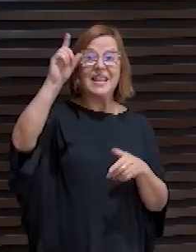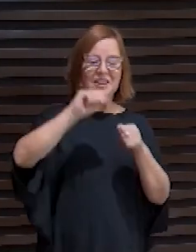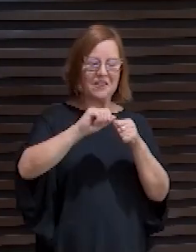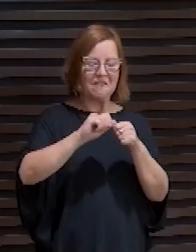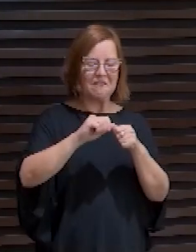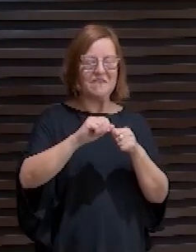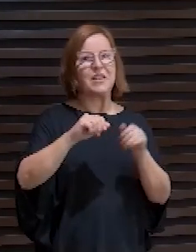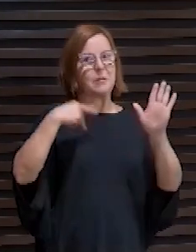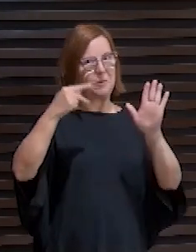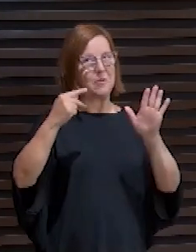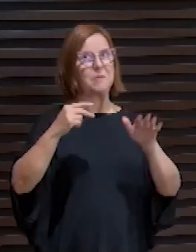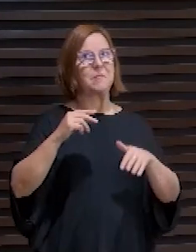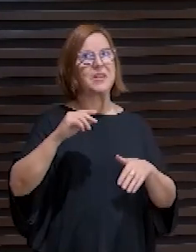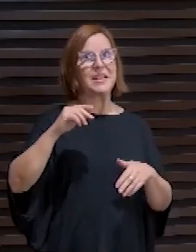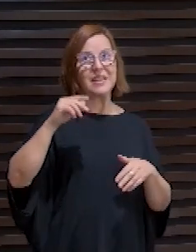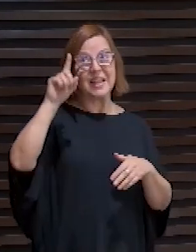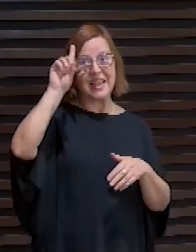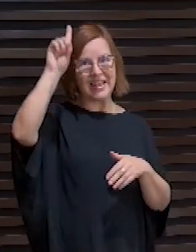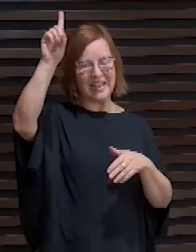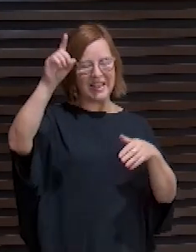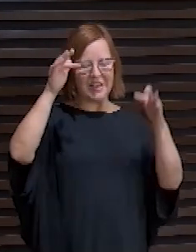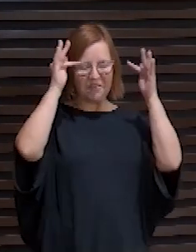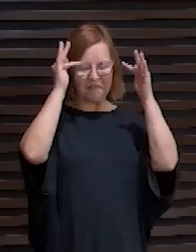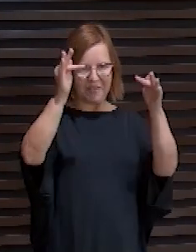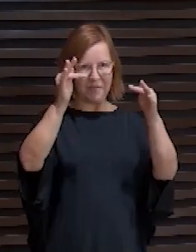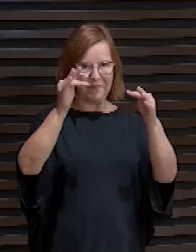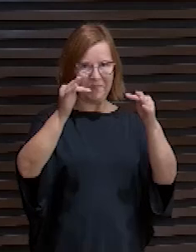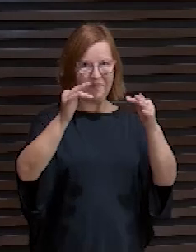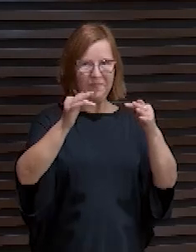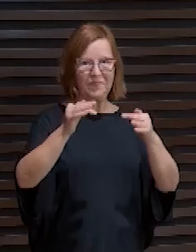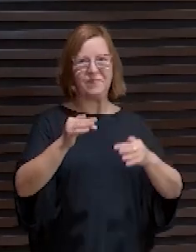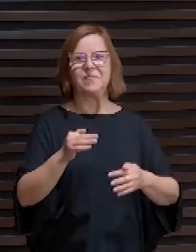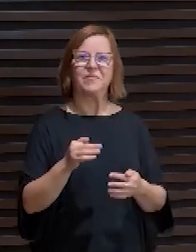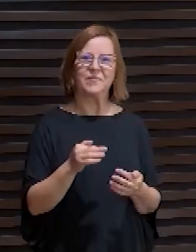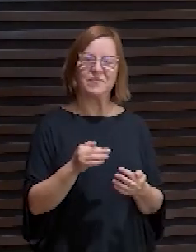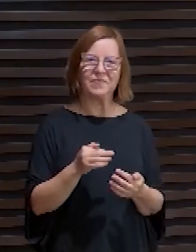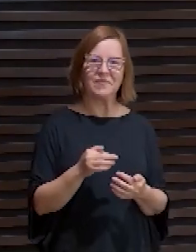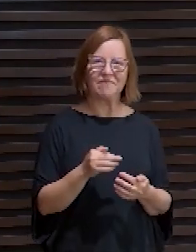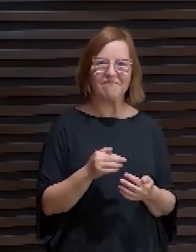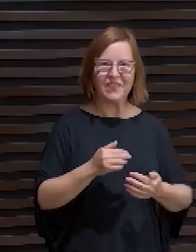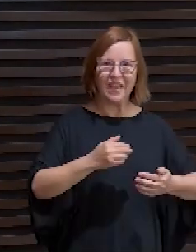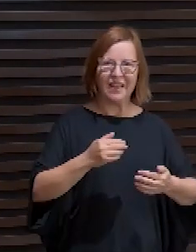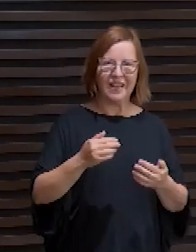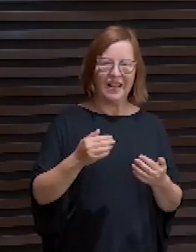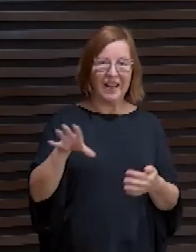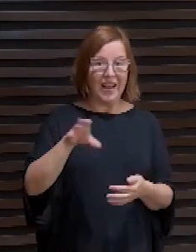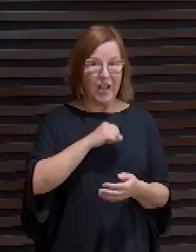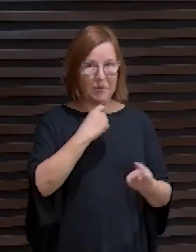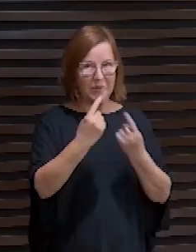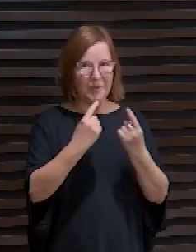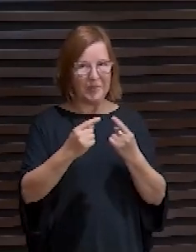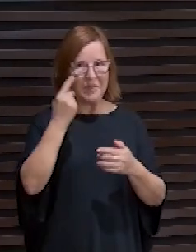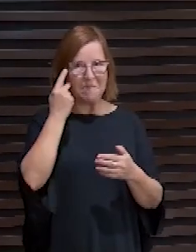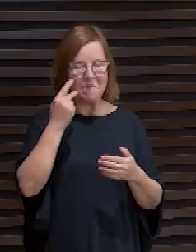fiel. Consideremo-nos também uns aos outros para nos estimularmos ao amor e às